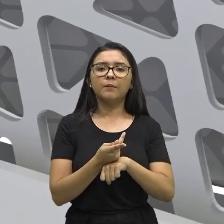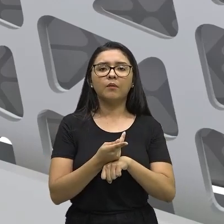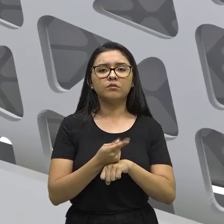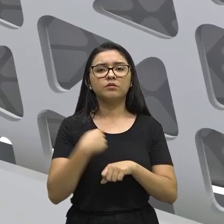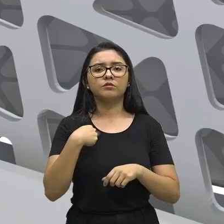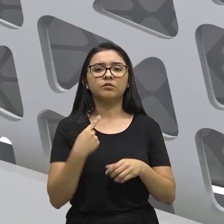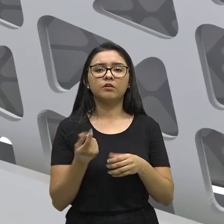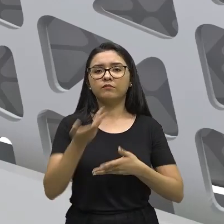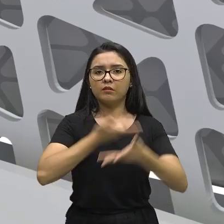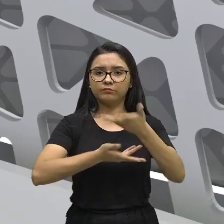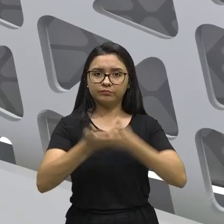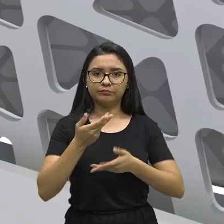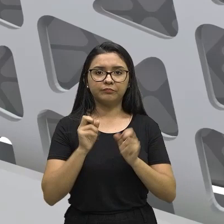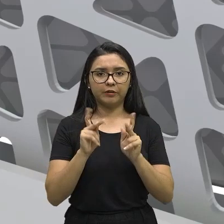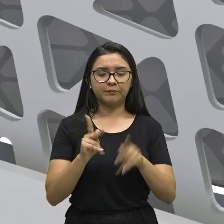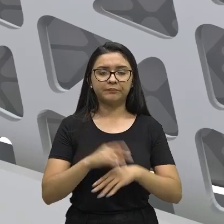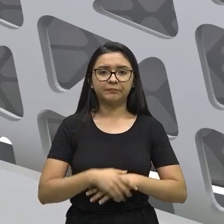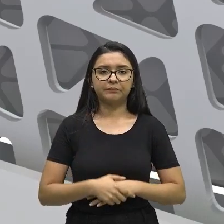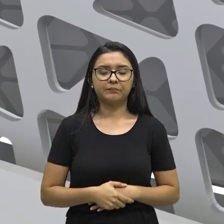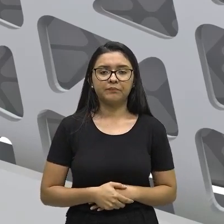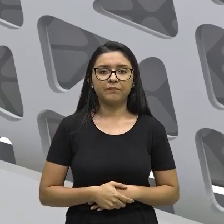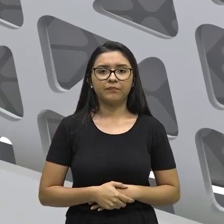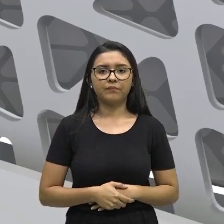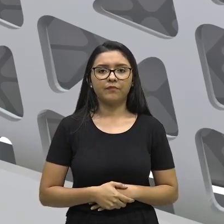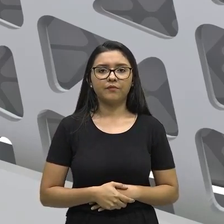vai comentar mais um pouquinho. Vamos lá!